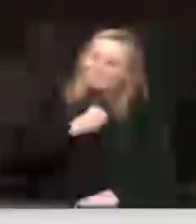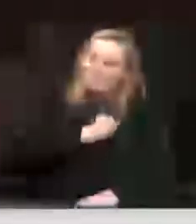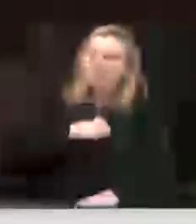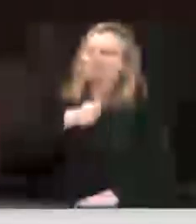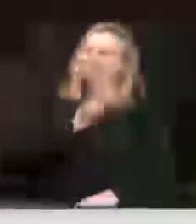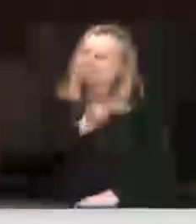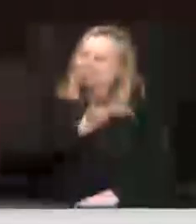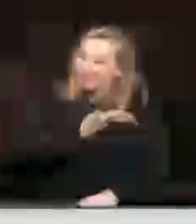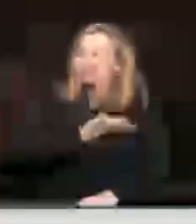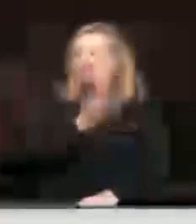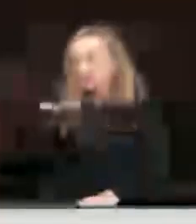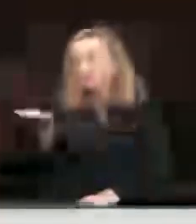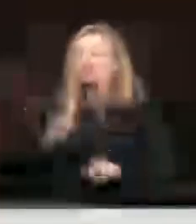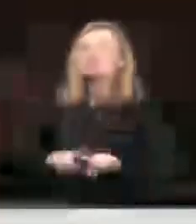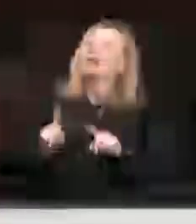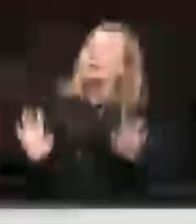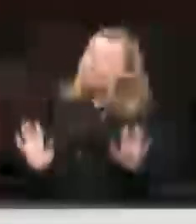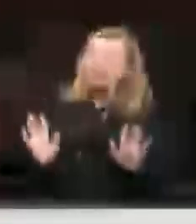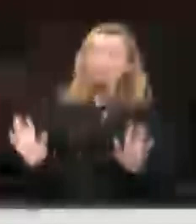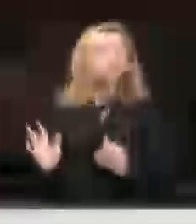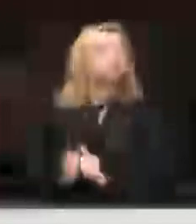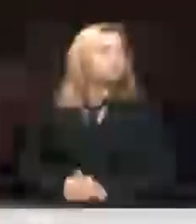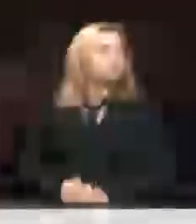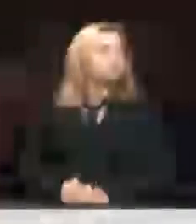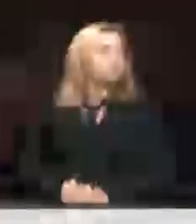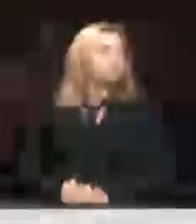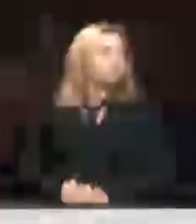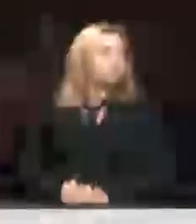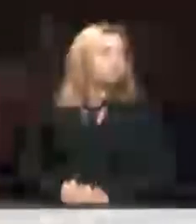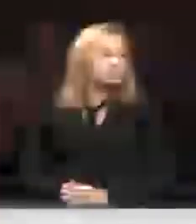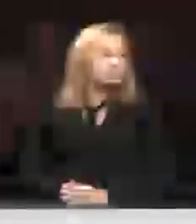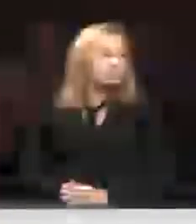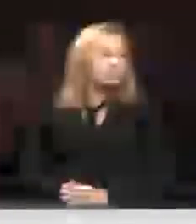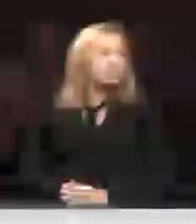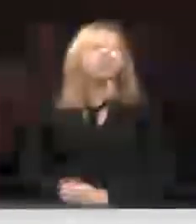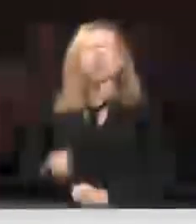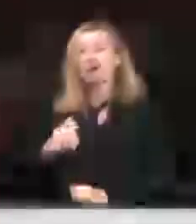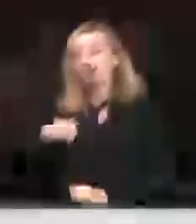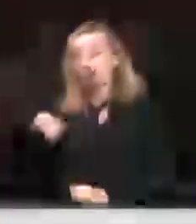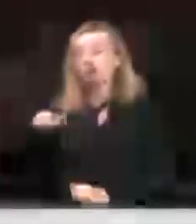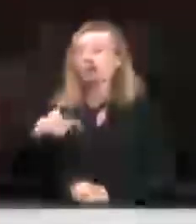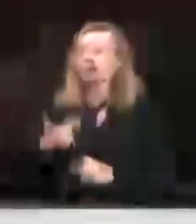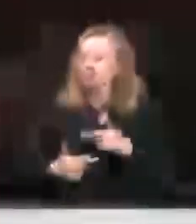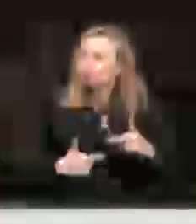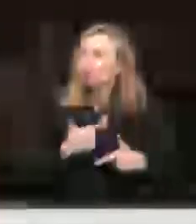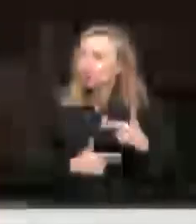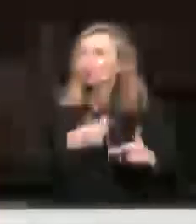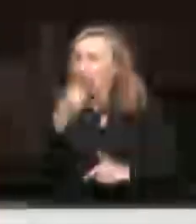companheiros, mas fui a boa luta,